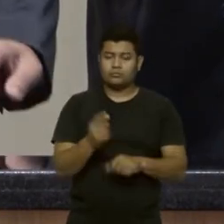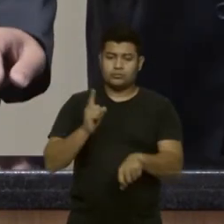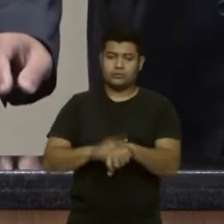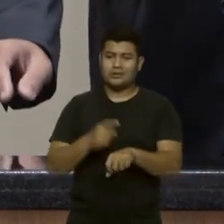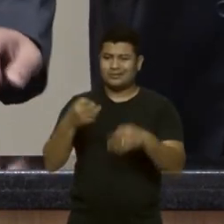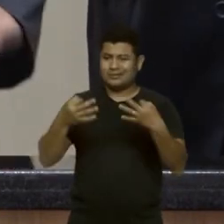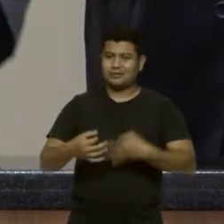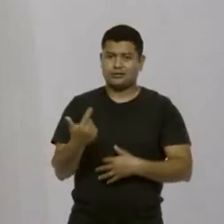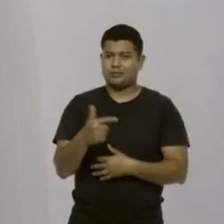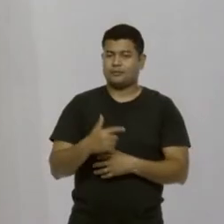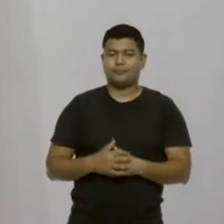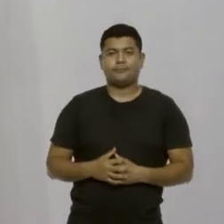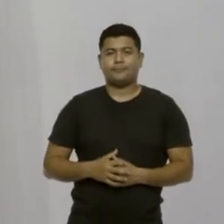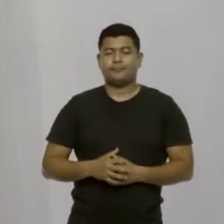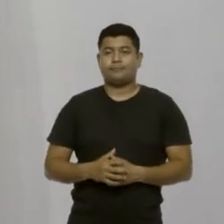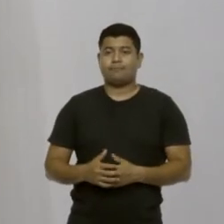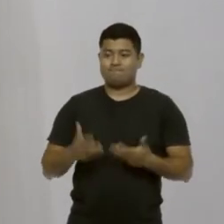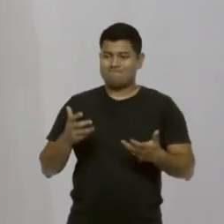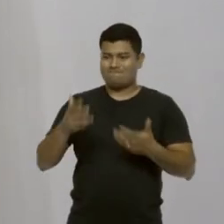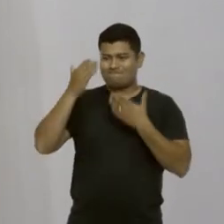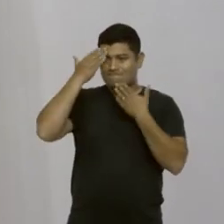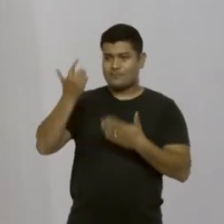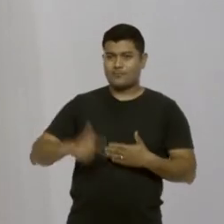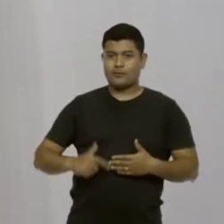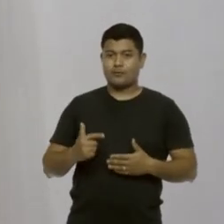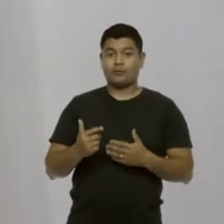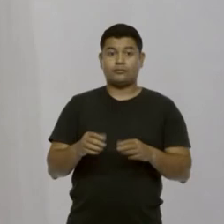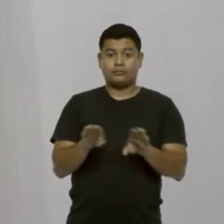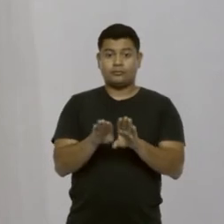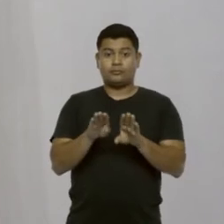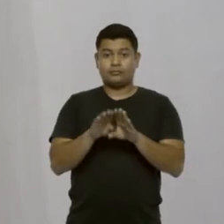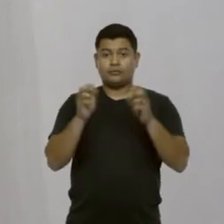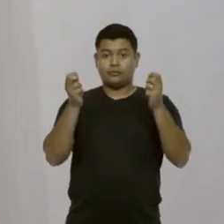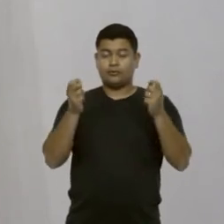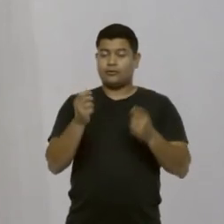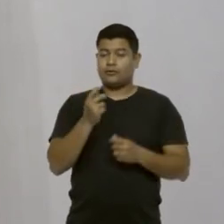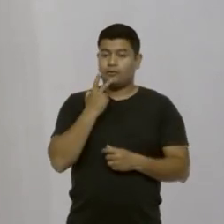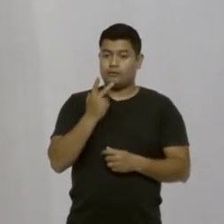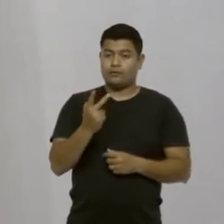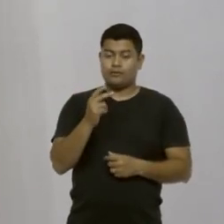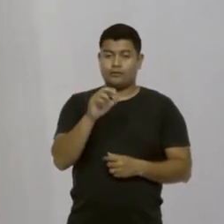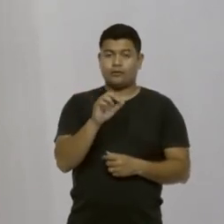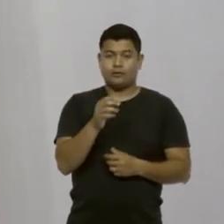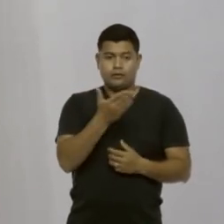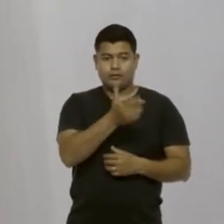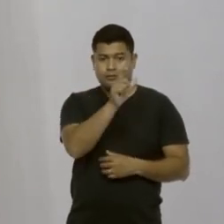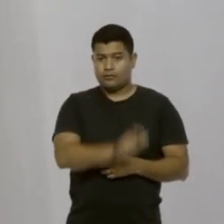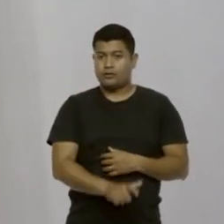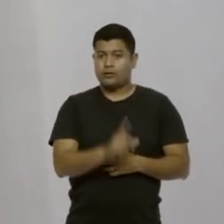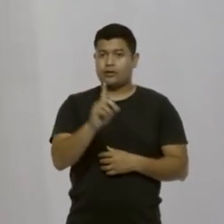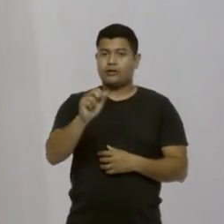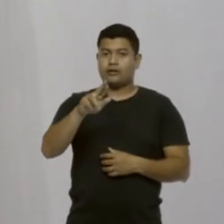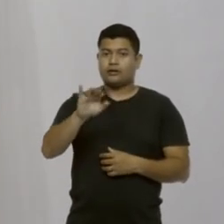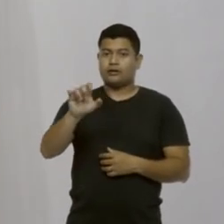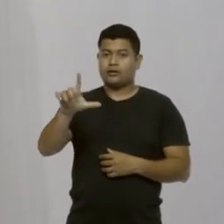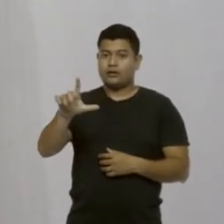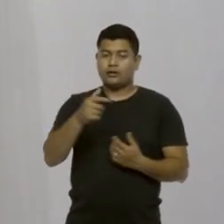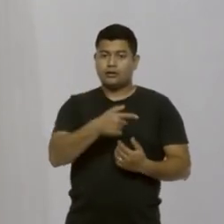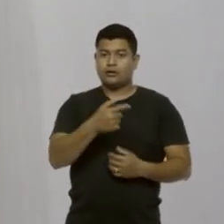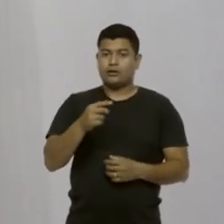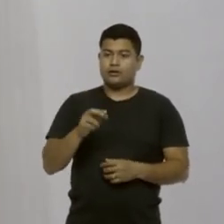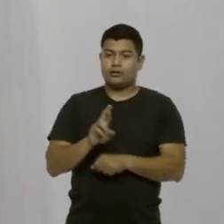queria agradecer, citar também o nosso Daniel Araújo, que representa o mercado publicitário, está aqui conosco, né, e